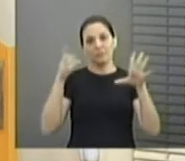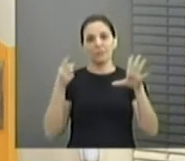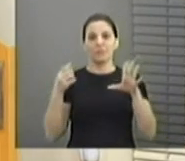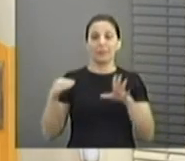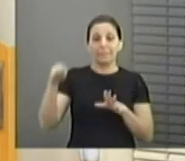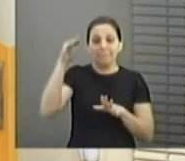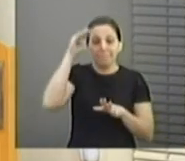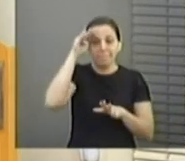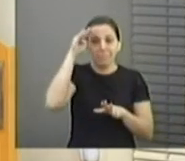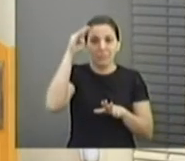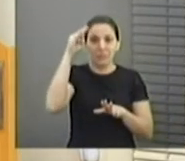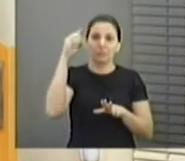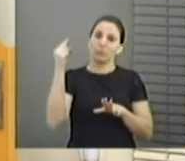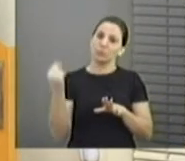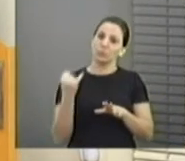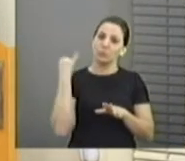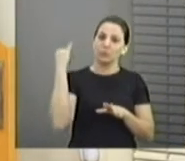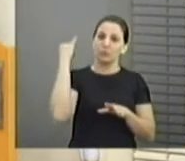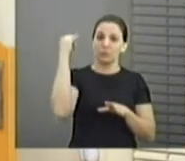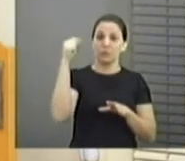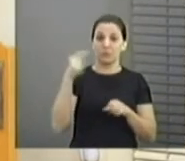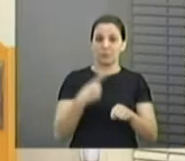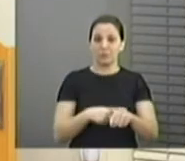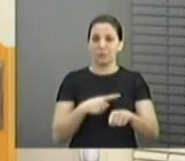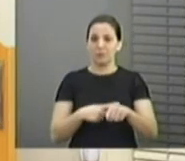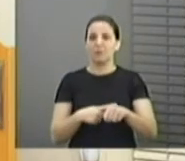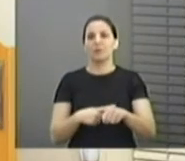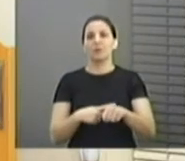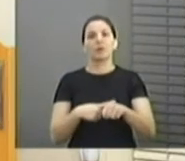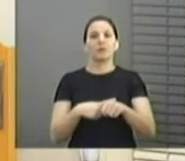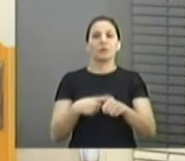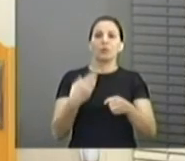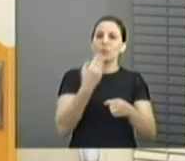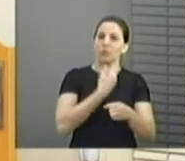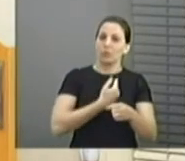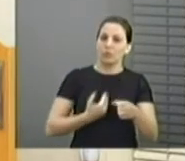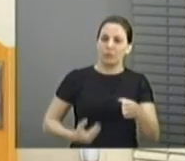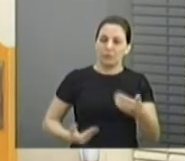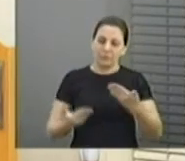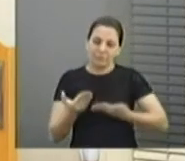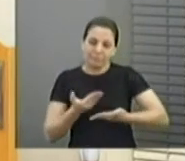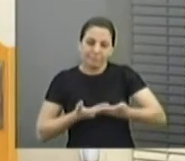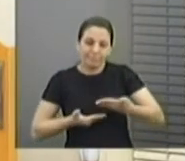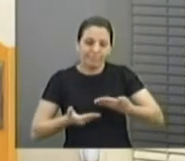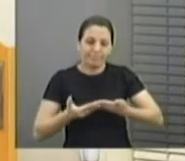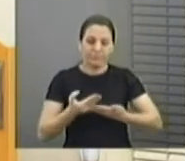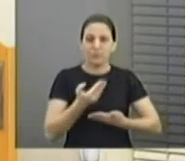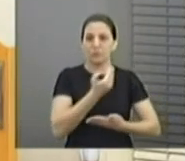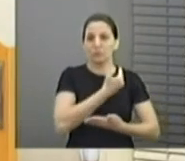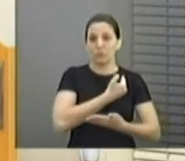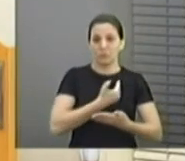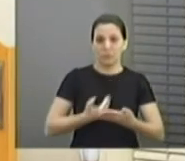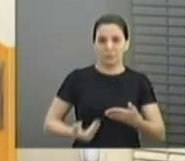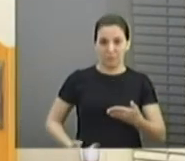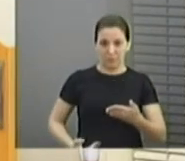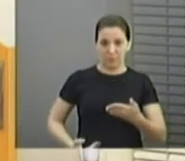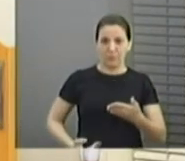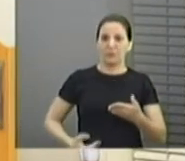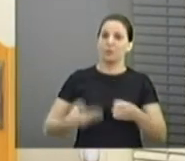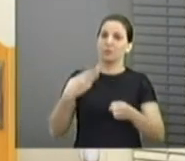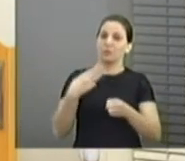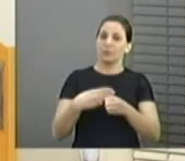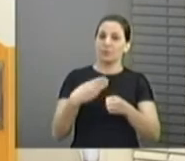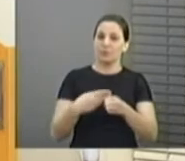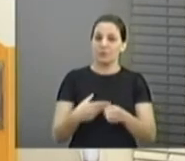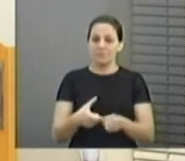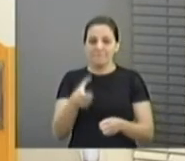fundamental que, neste momento em que o governo negocia com servidores públicos municipais, o governo municipal